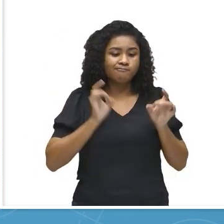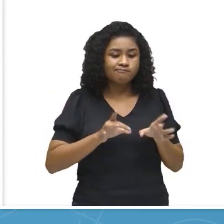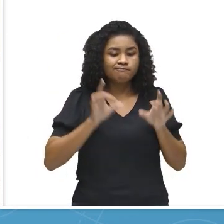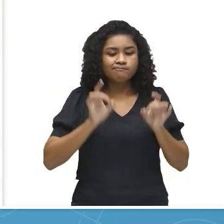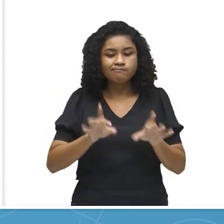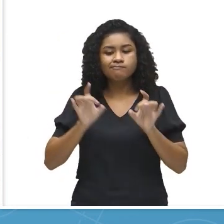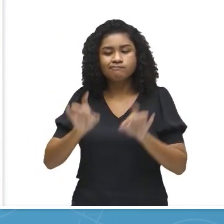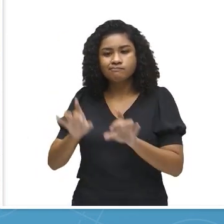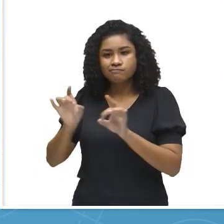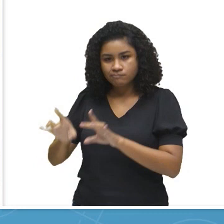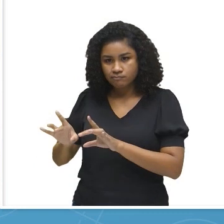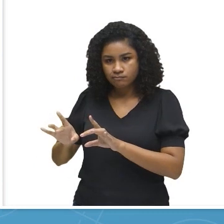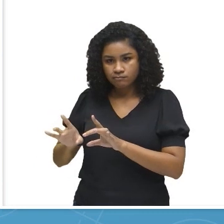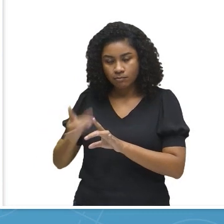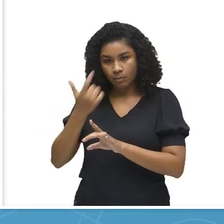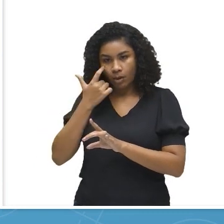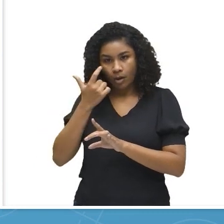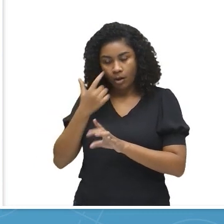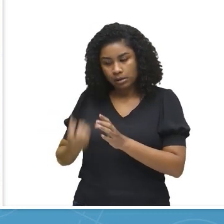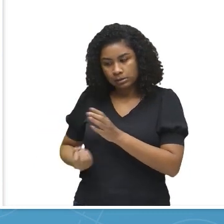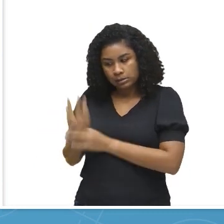lá, galera, mercados